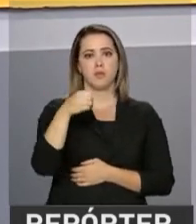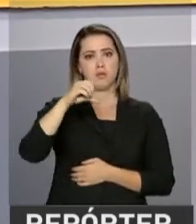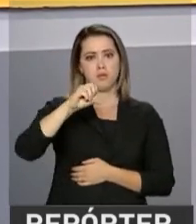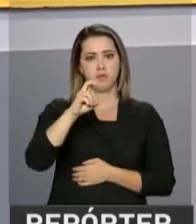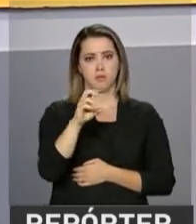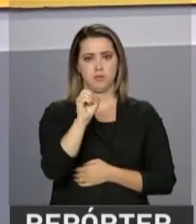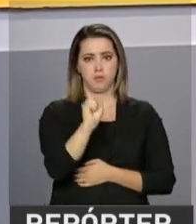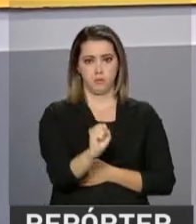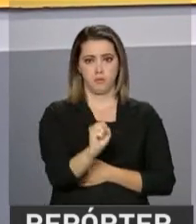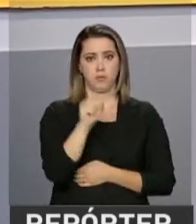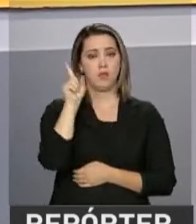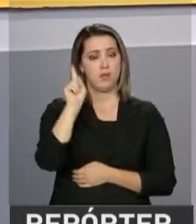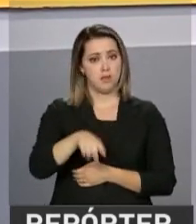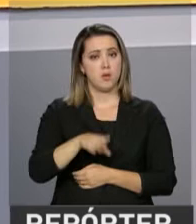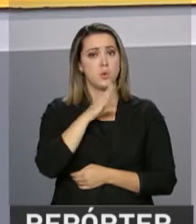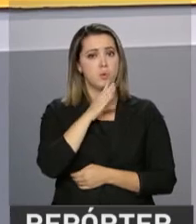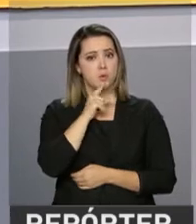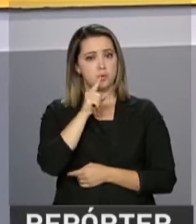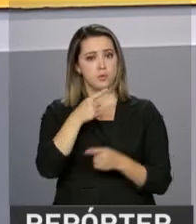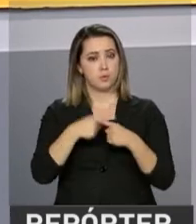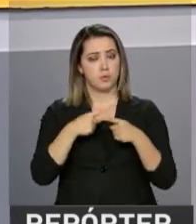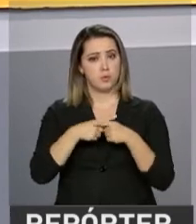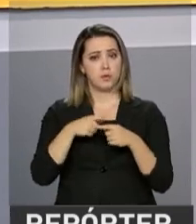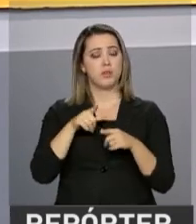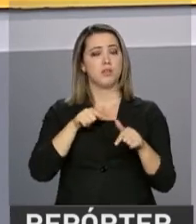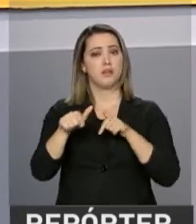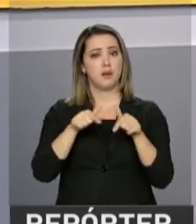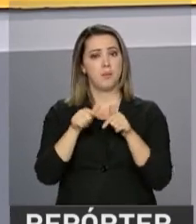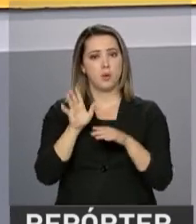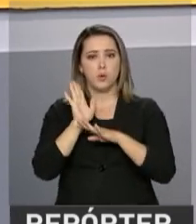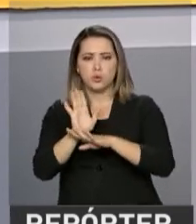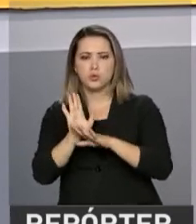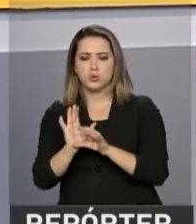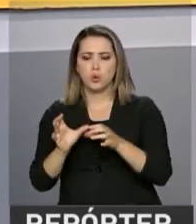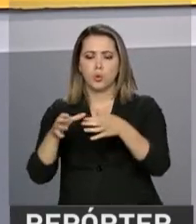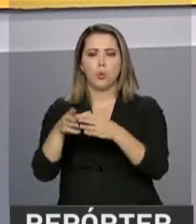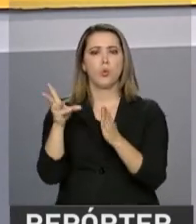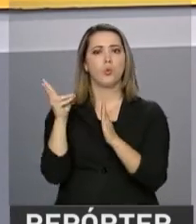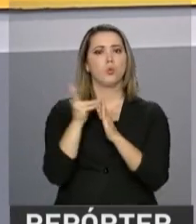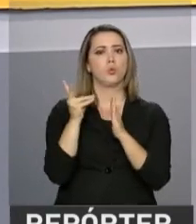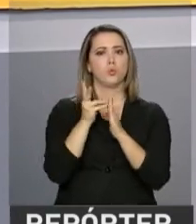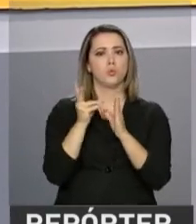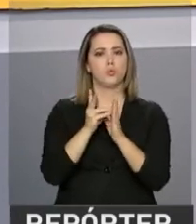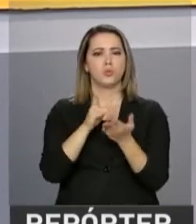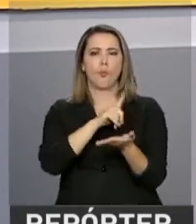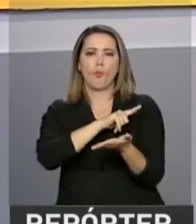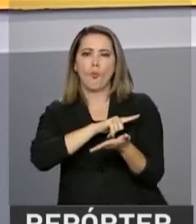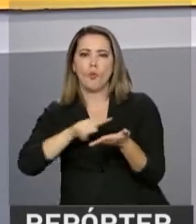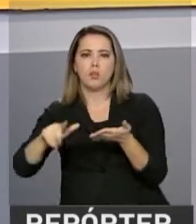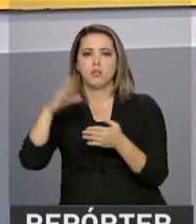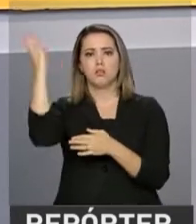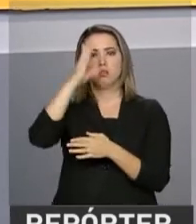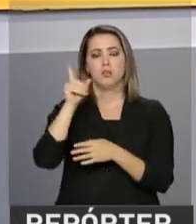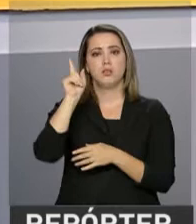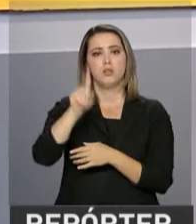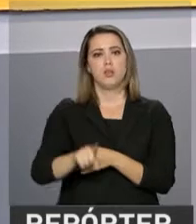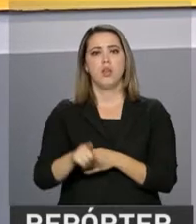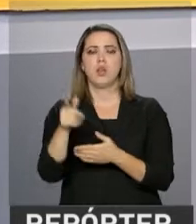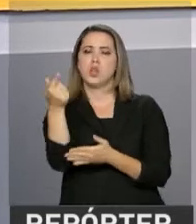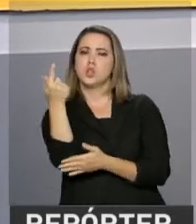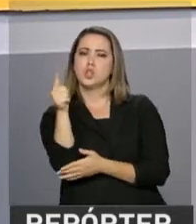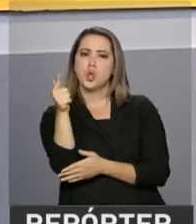1958 rondon é reconhecido por atuar em prol dos povos indígenas do sertão brasileiro era geógrafo